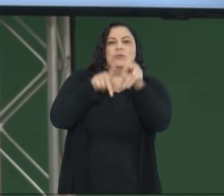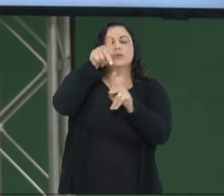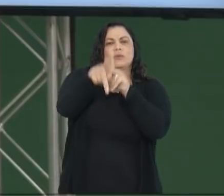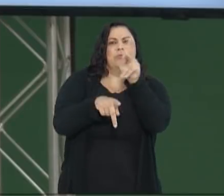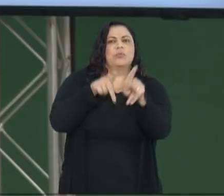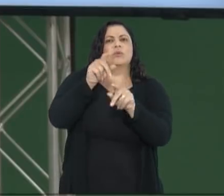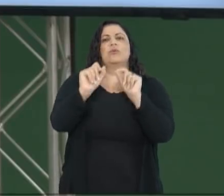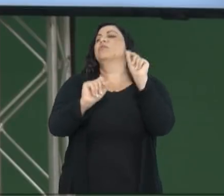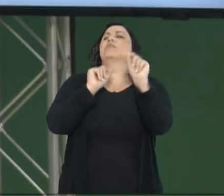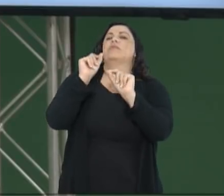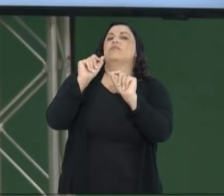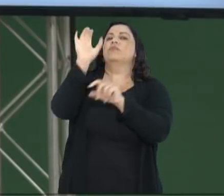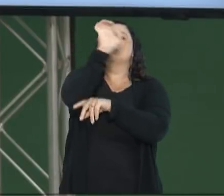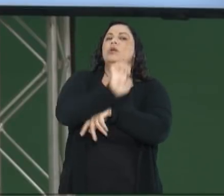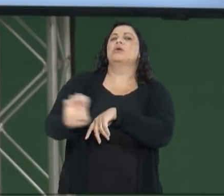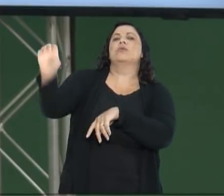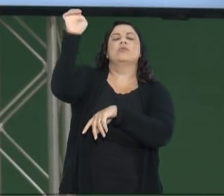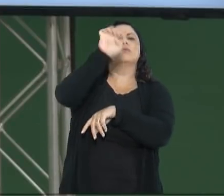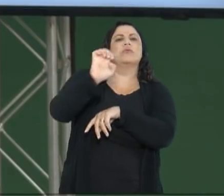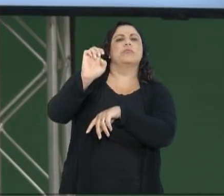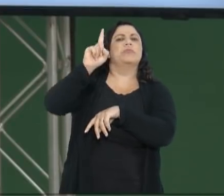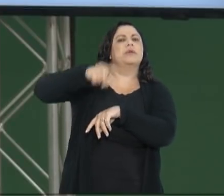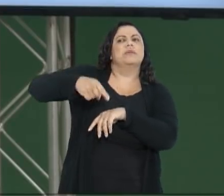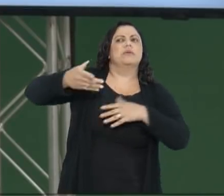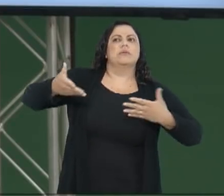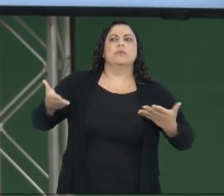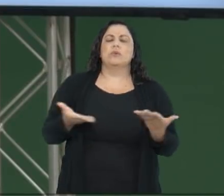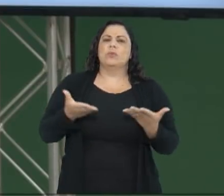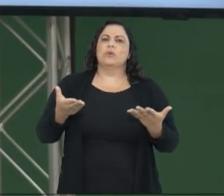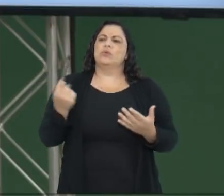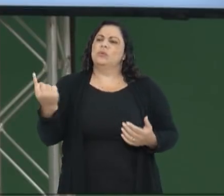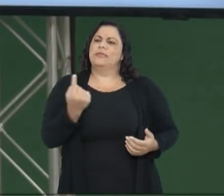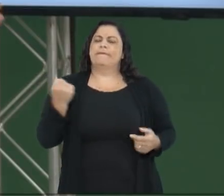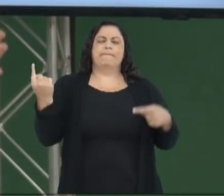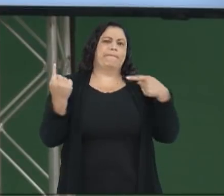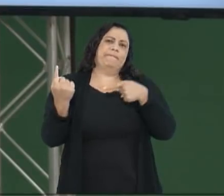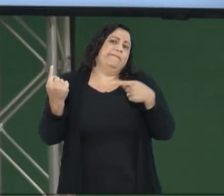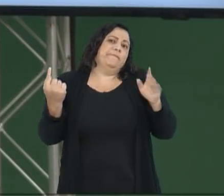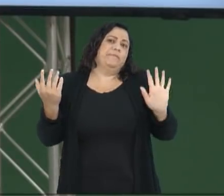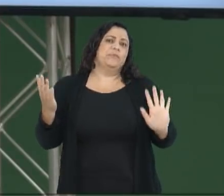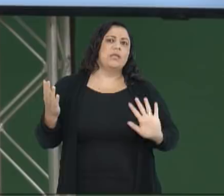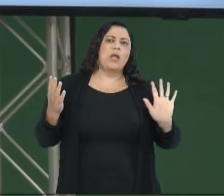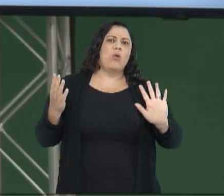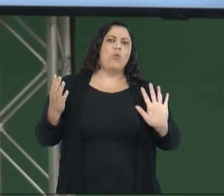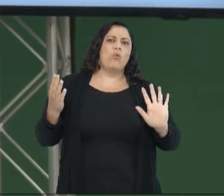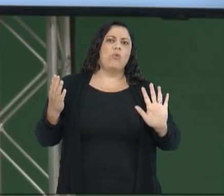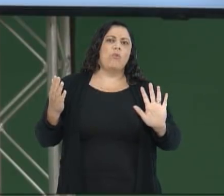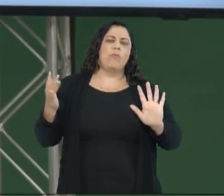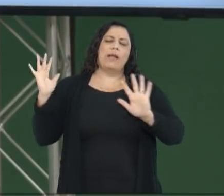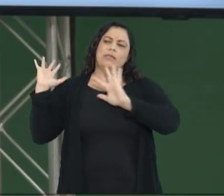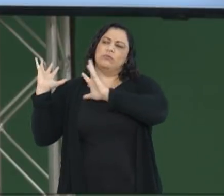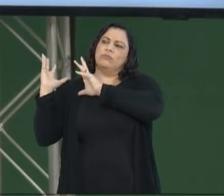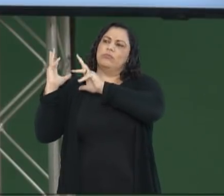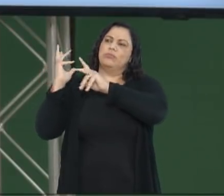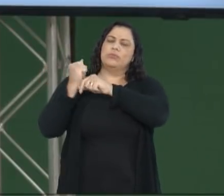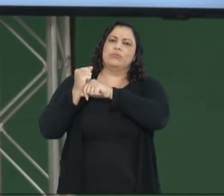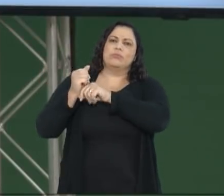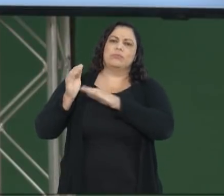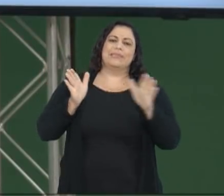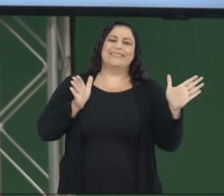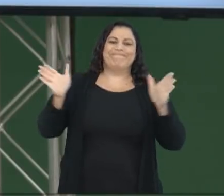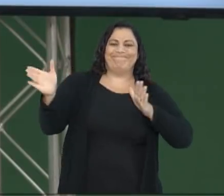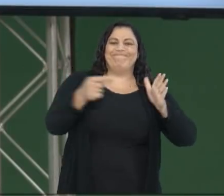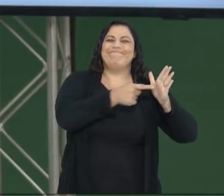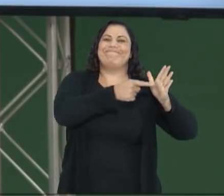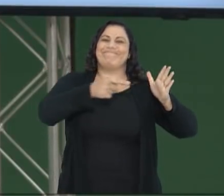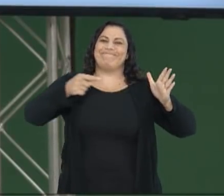que o povo europeu é hoje, não é uma coisa isolada que começou agora, mas um processo histórico. Algo que